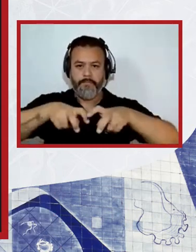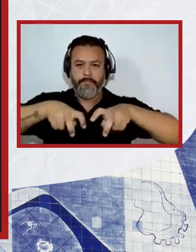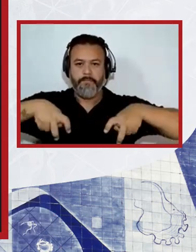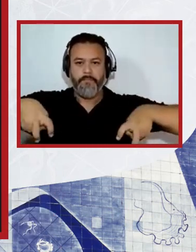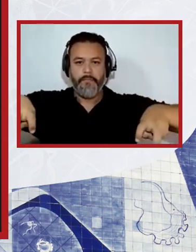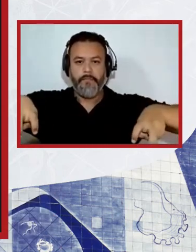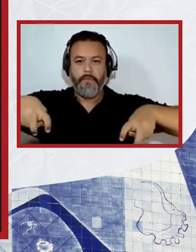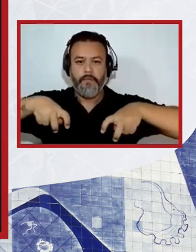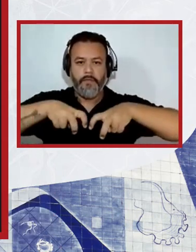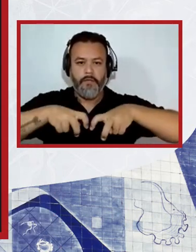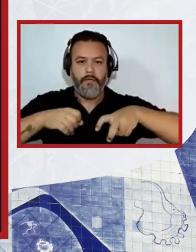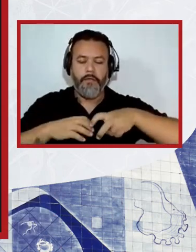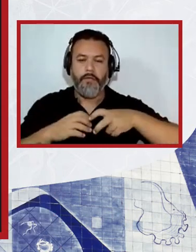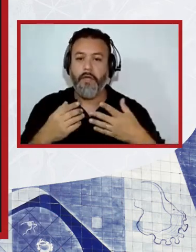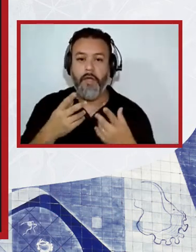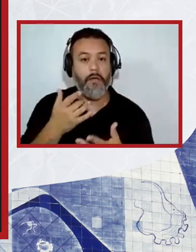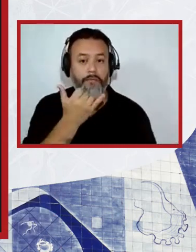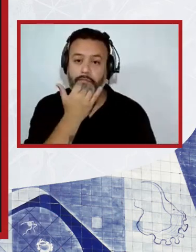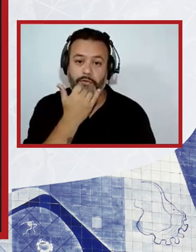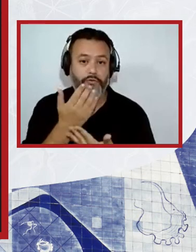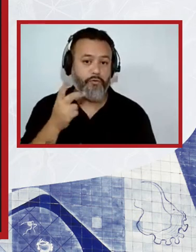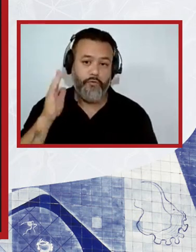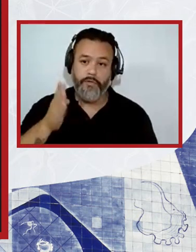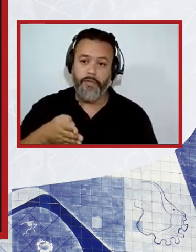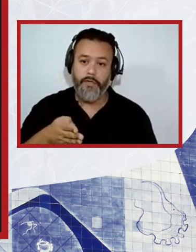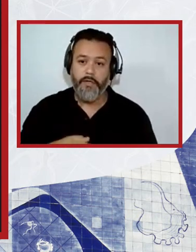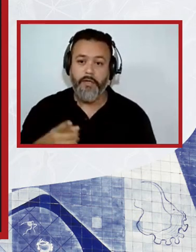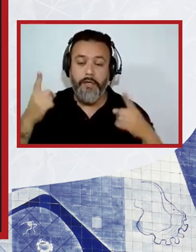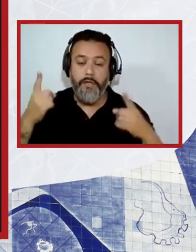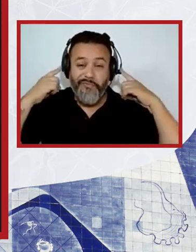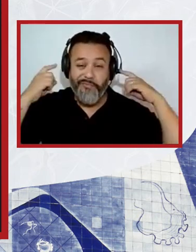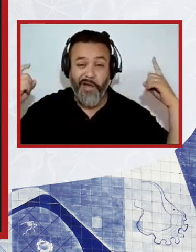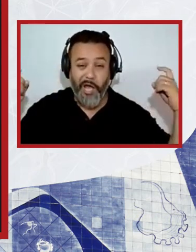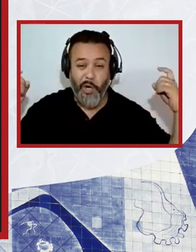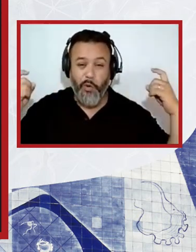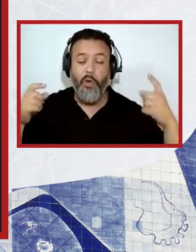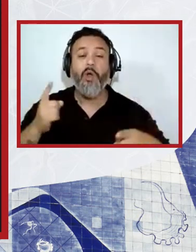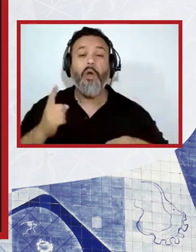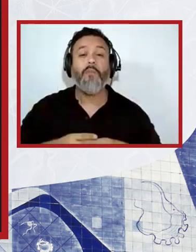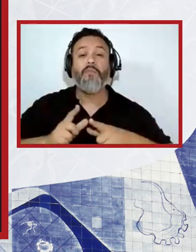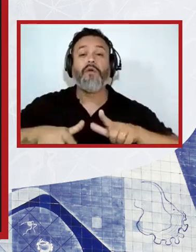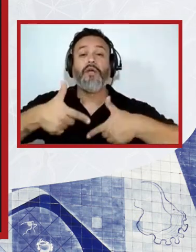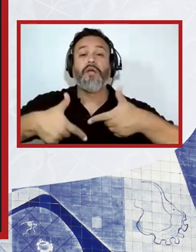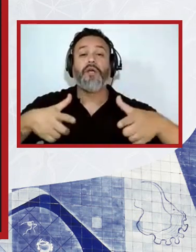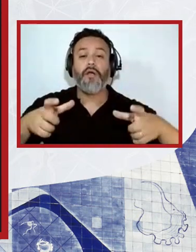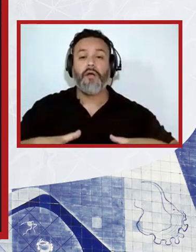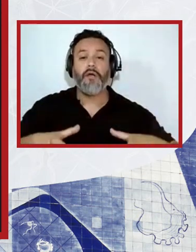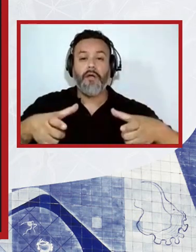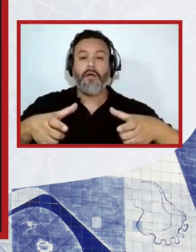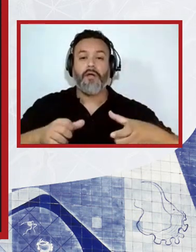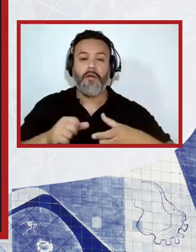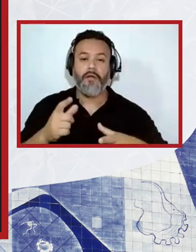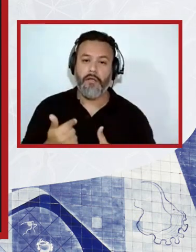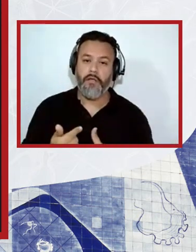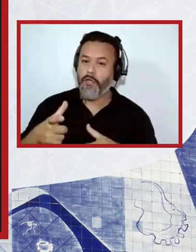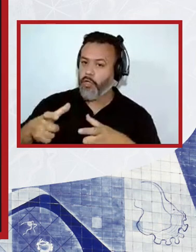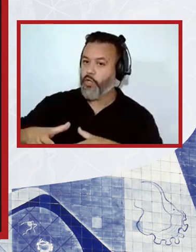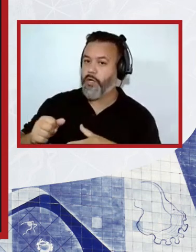se tiver muito ruído. Eu estou no meu ambiente de trabalho, em um lugar chamado Open